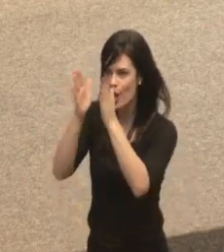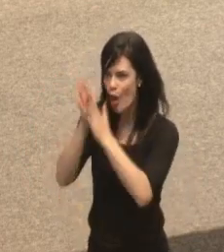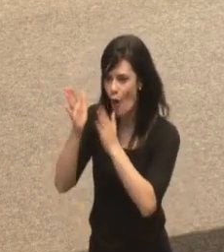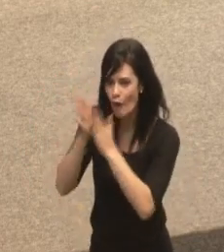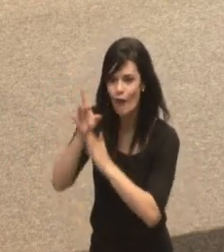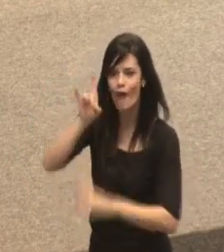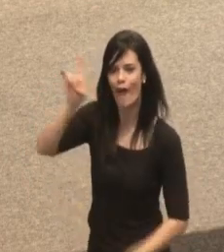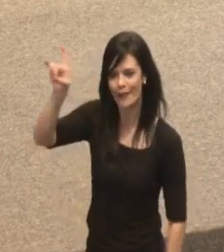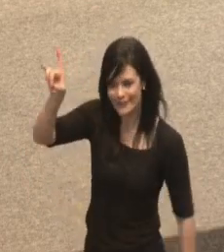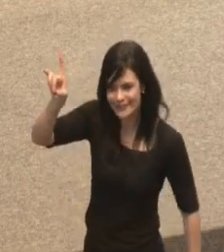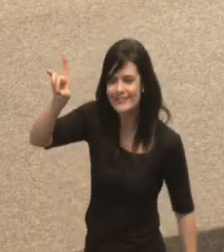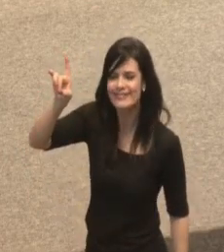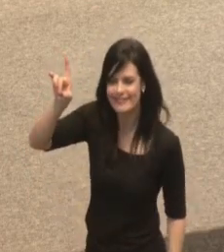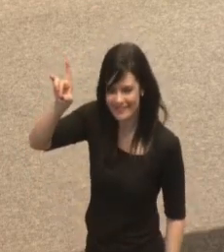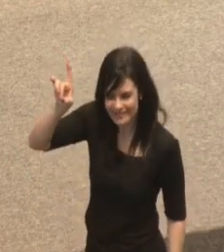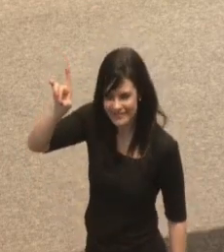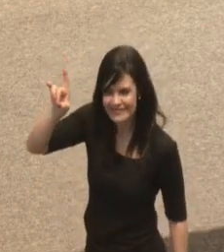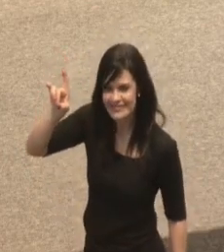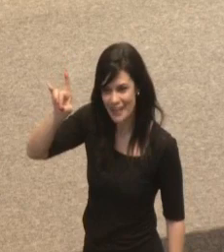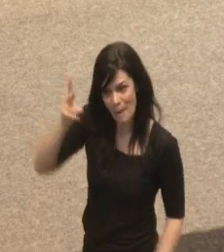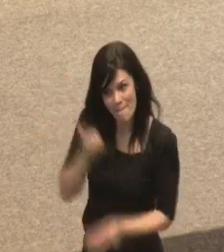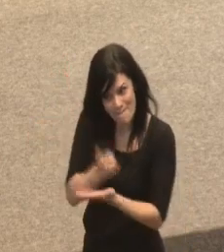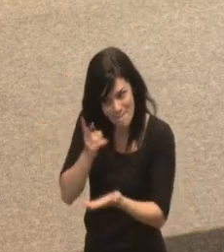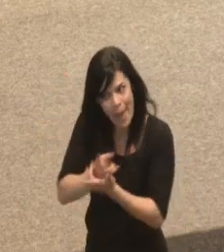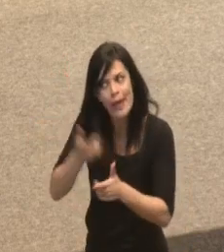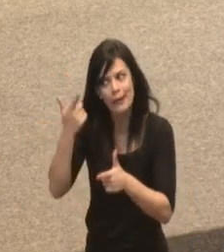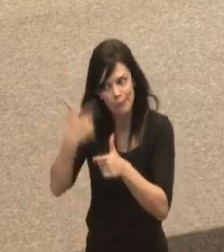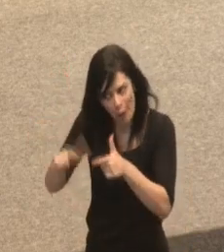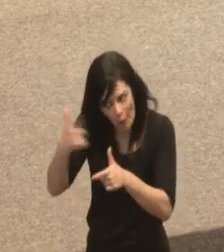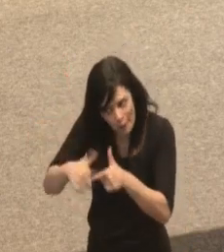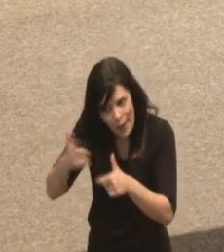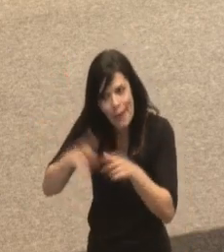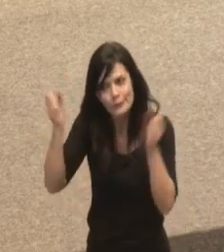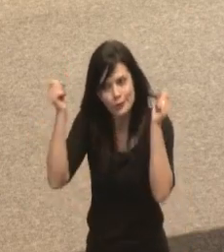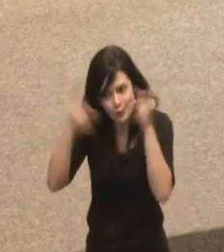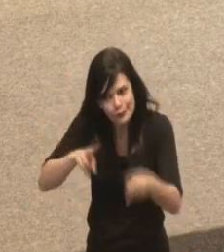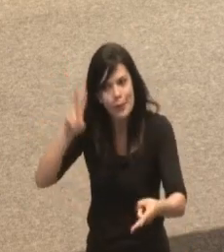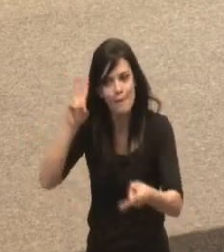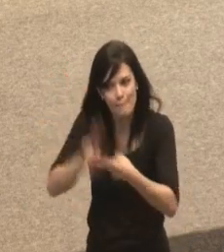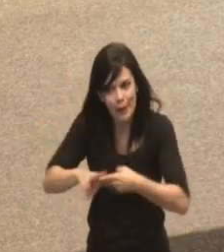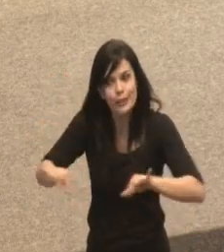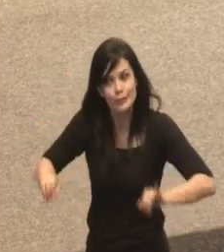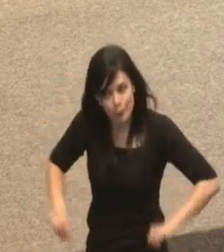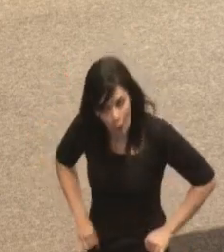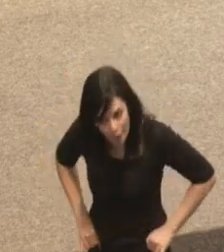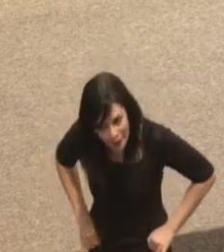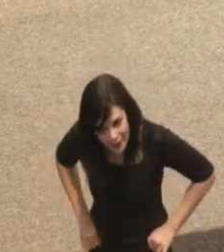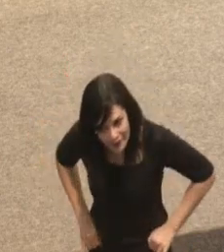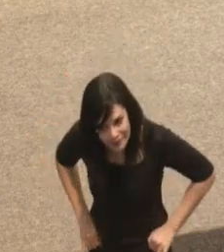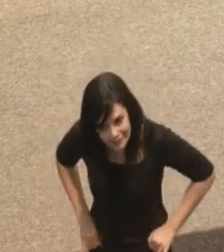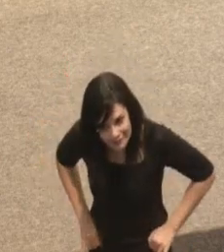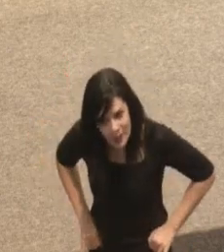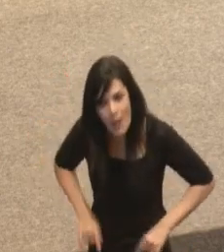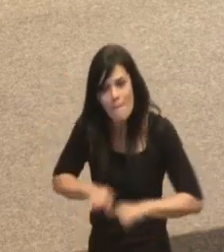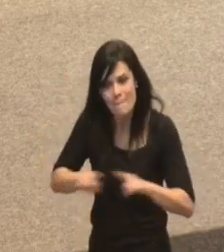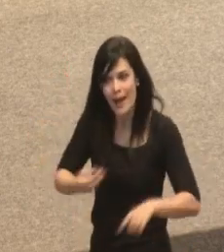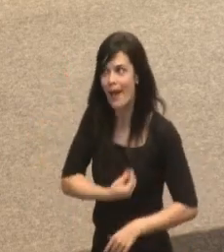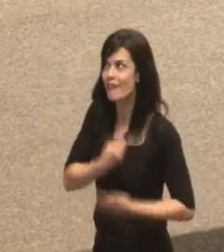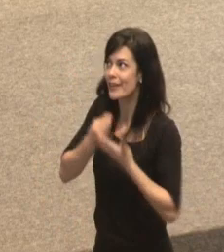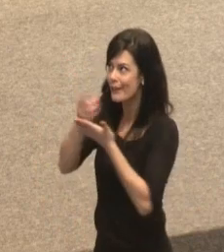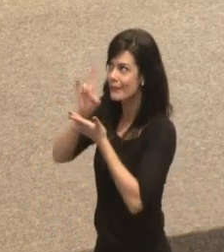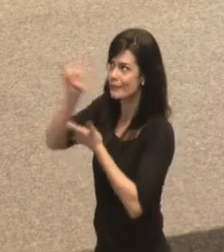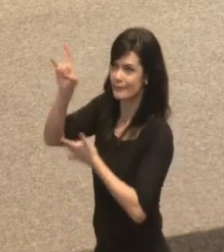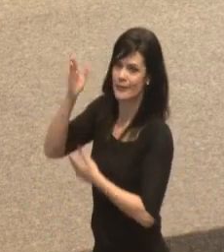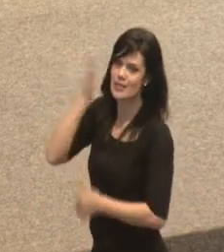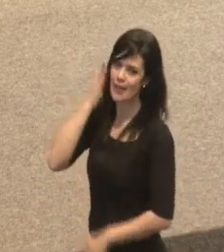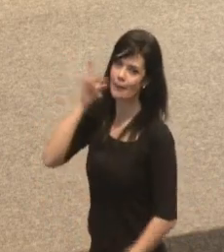ter consciência de que Deus está no controle e que você está ali porque Deus tem planos e que Deus está trabalhando nesses planos.